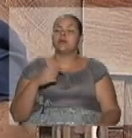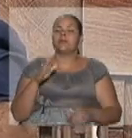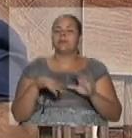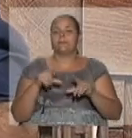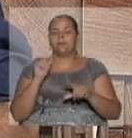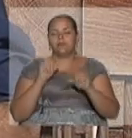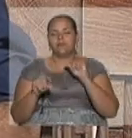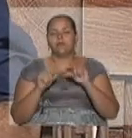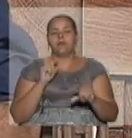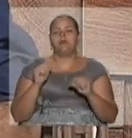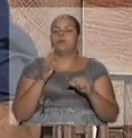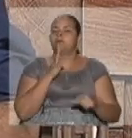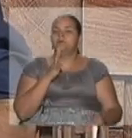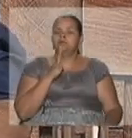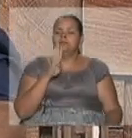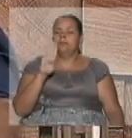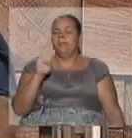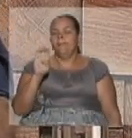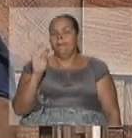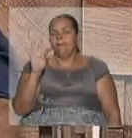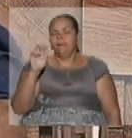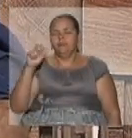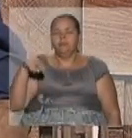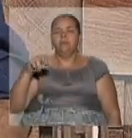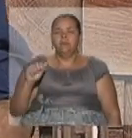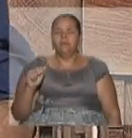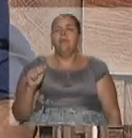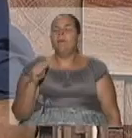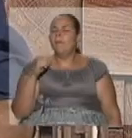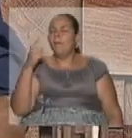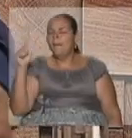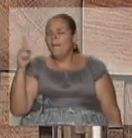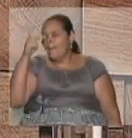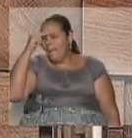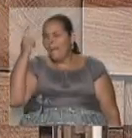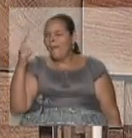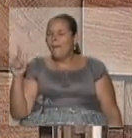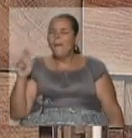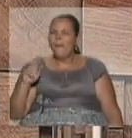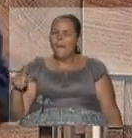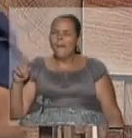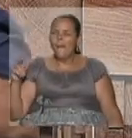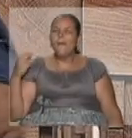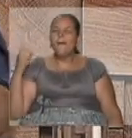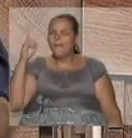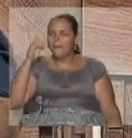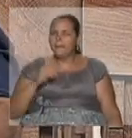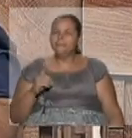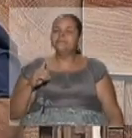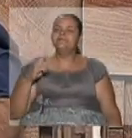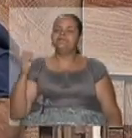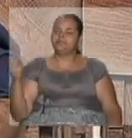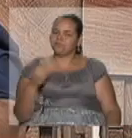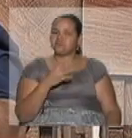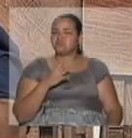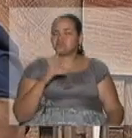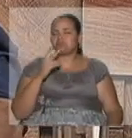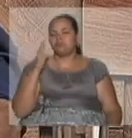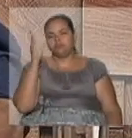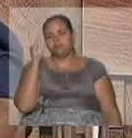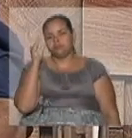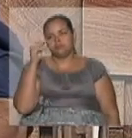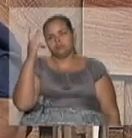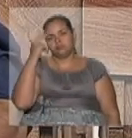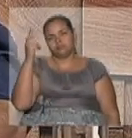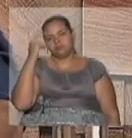preferência, de alguma coisa, conhecer a Bethânia, de repente pensou em contratar alguém diferente, porque essa curiosidade é natural, não é